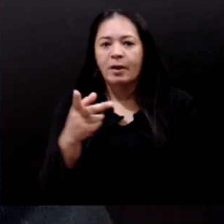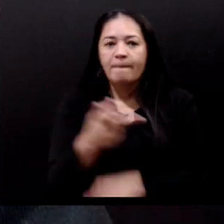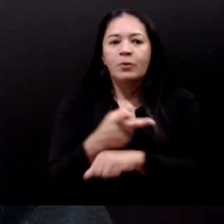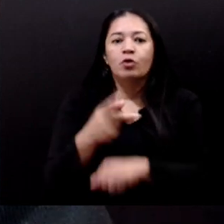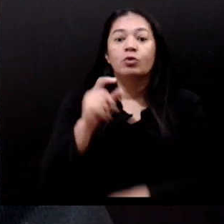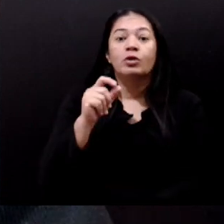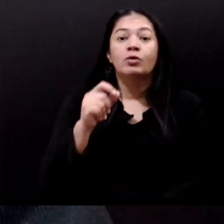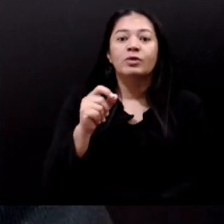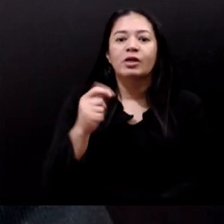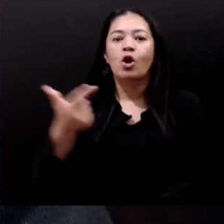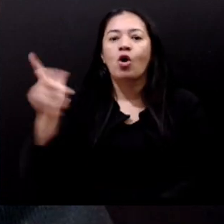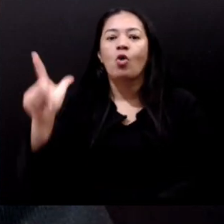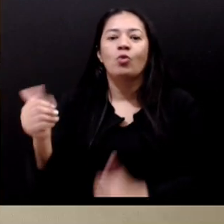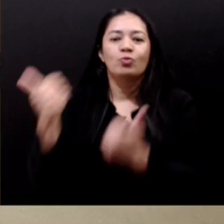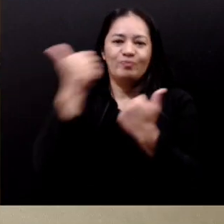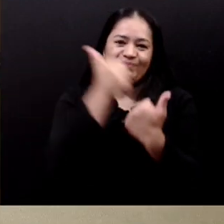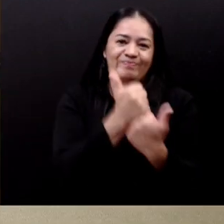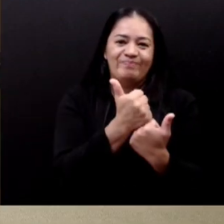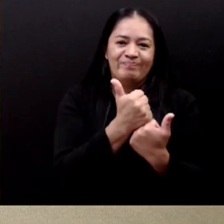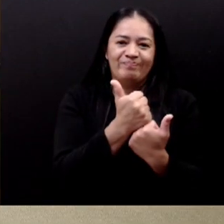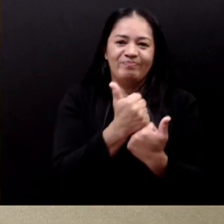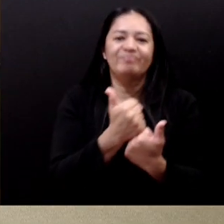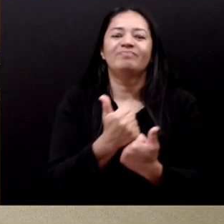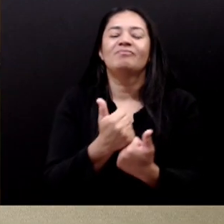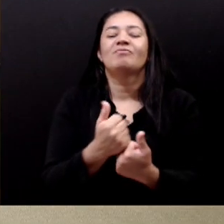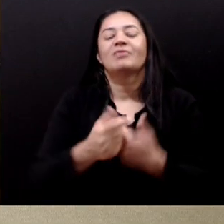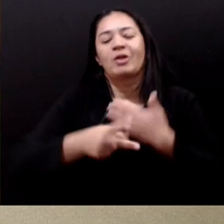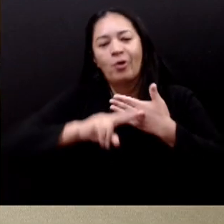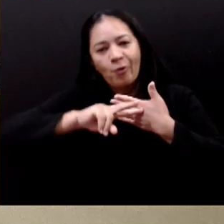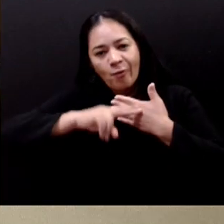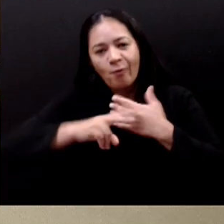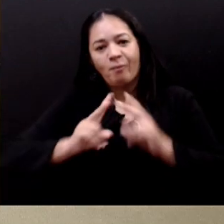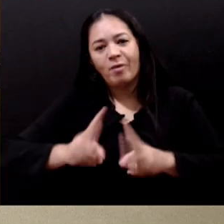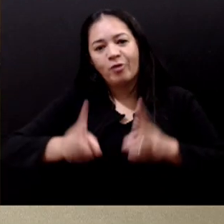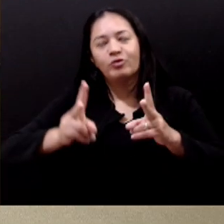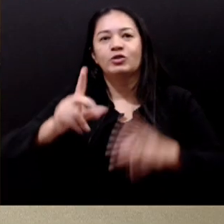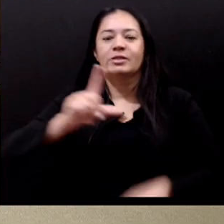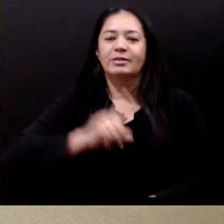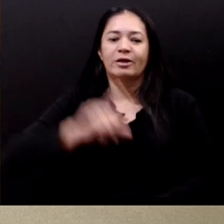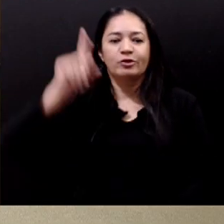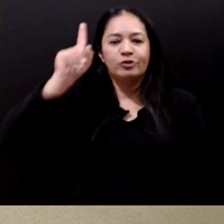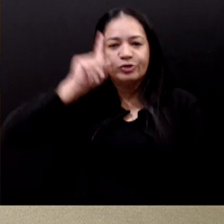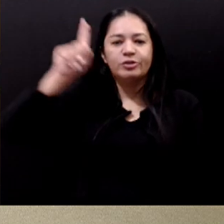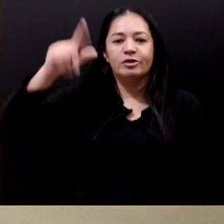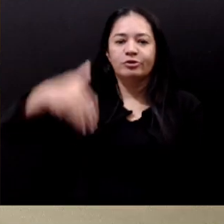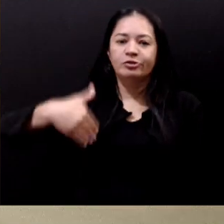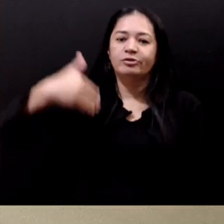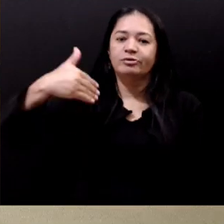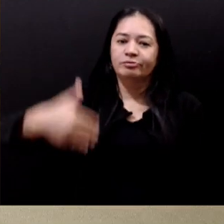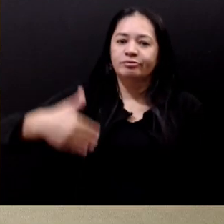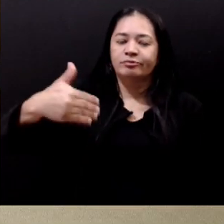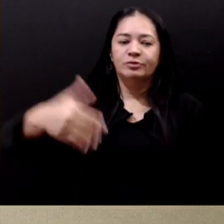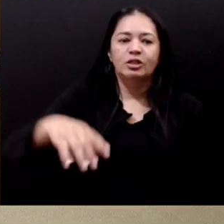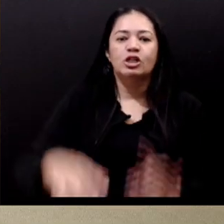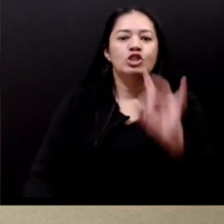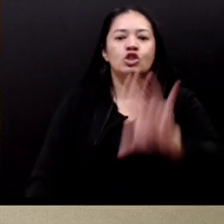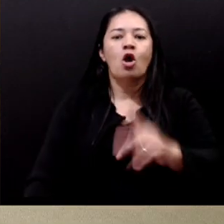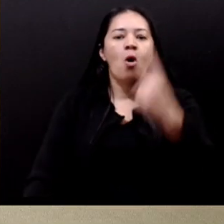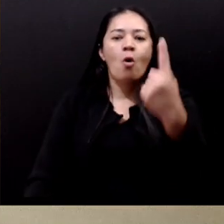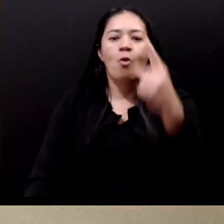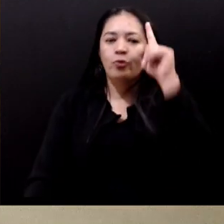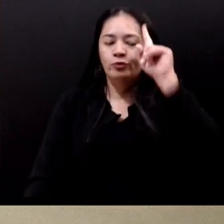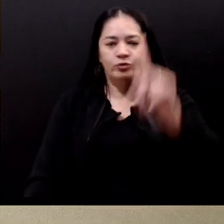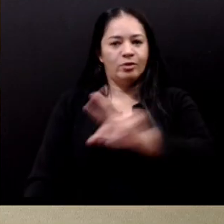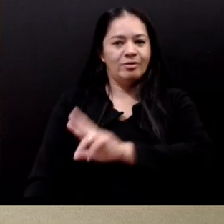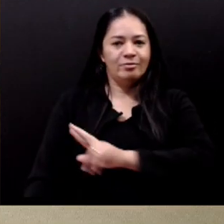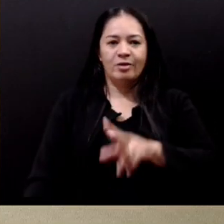aquilo. E tem uma sequência, Tem uma né. São sequência. dias, dias e dias, Exato. não é só um dia: "Ah, eu não comi hoje, mas como